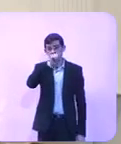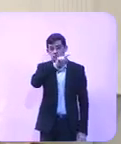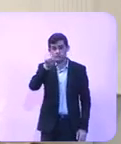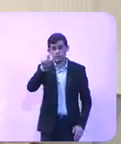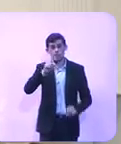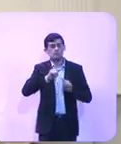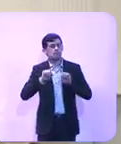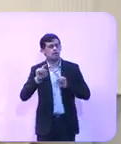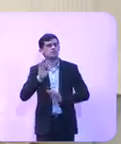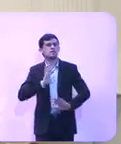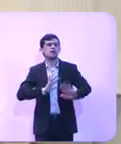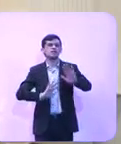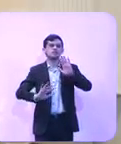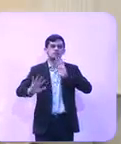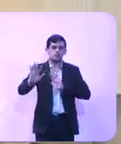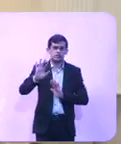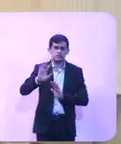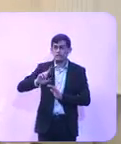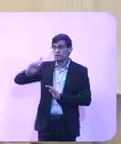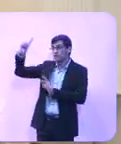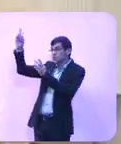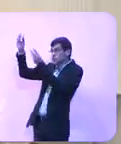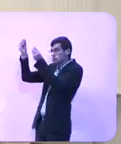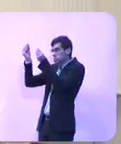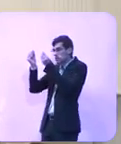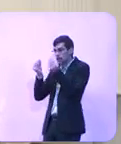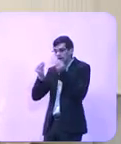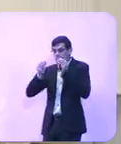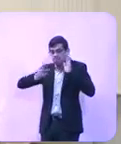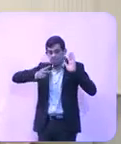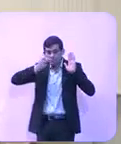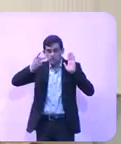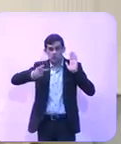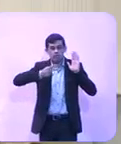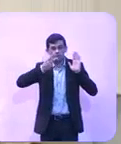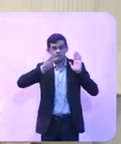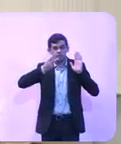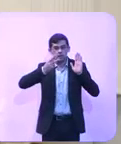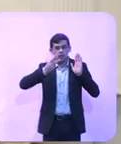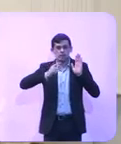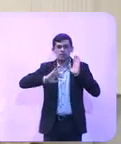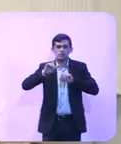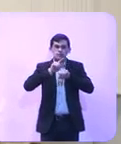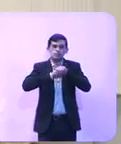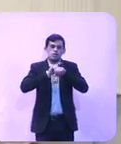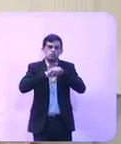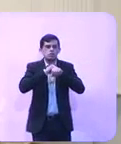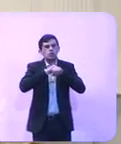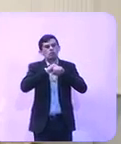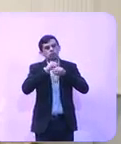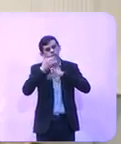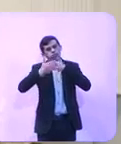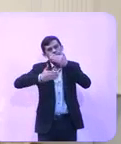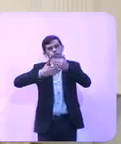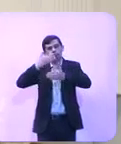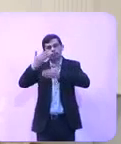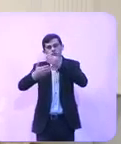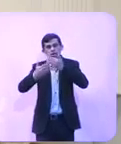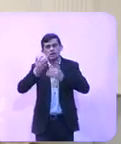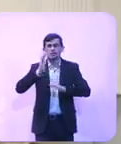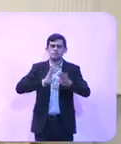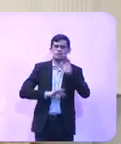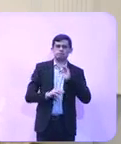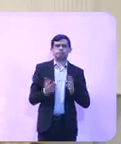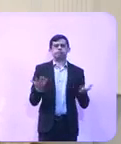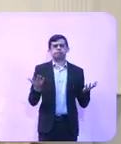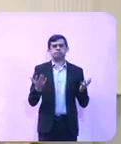às vezes eu recebo promessas de Deus, E o tempo vai passando e a gente fica